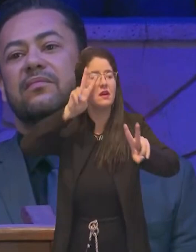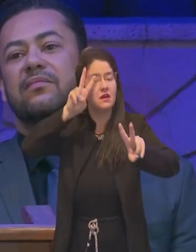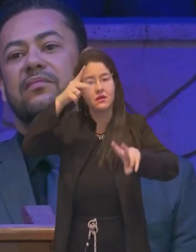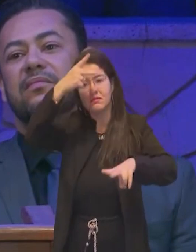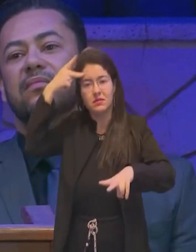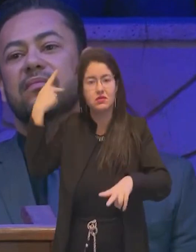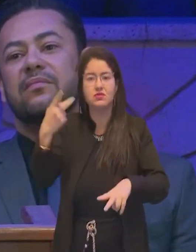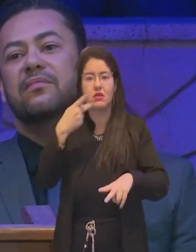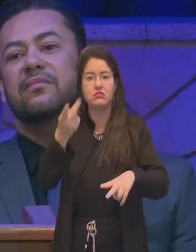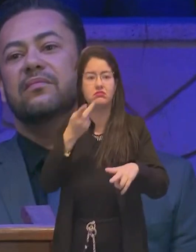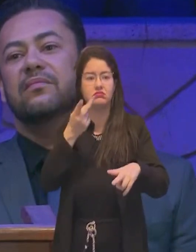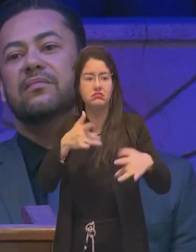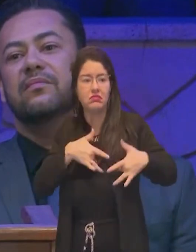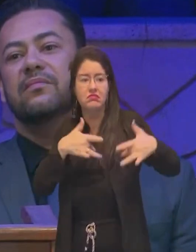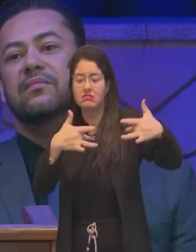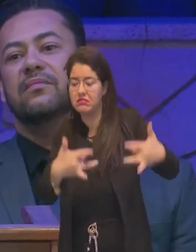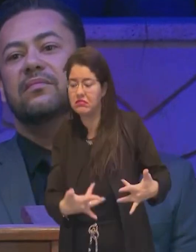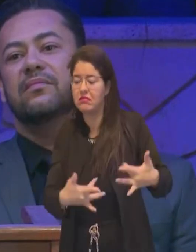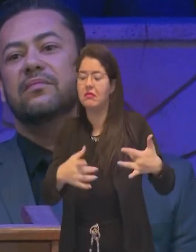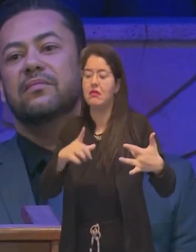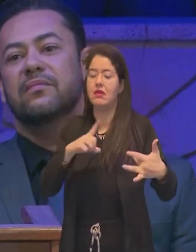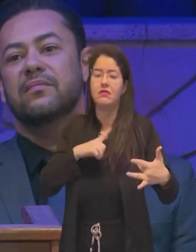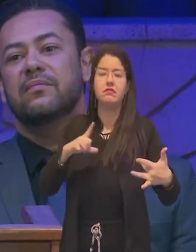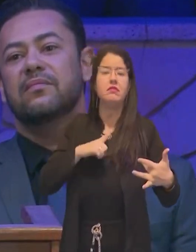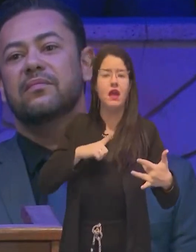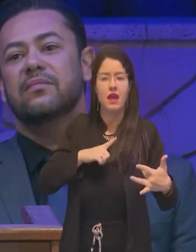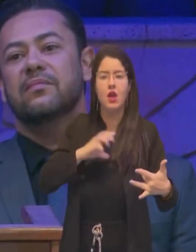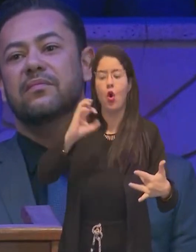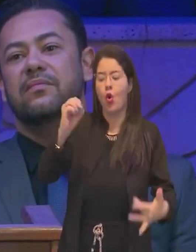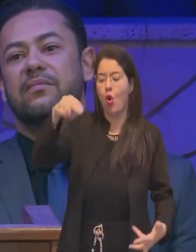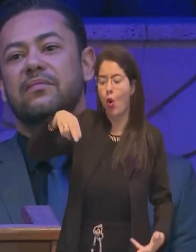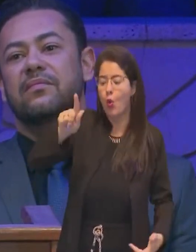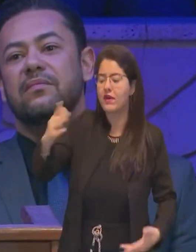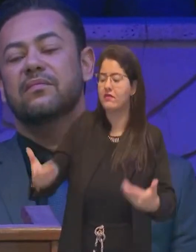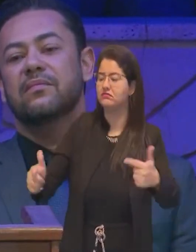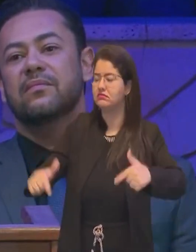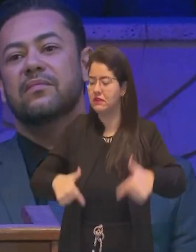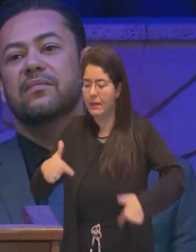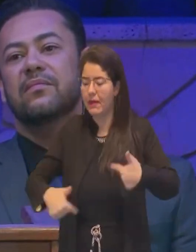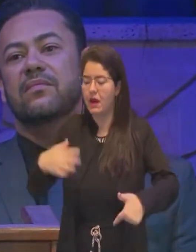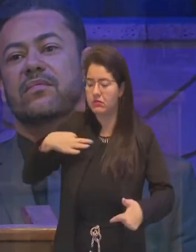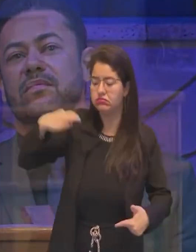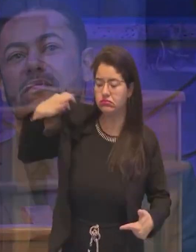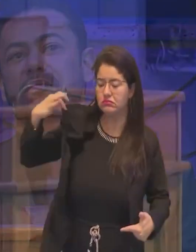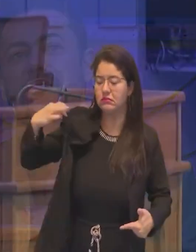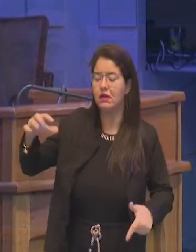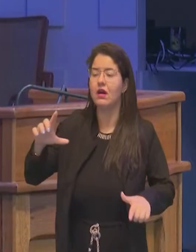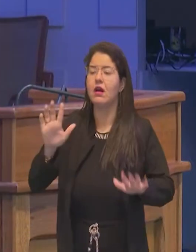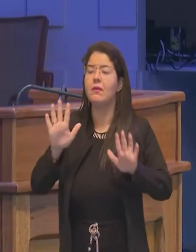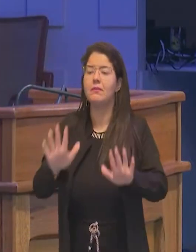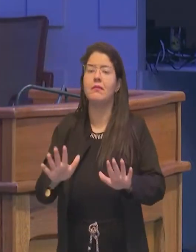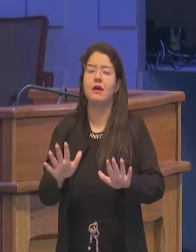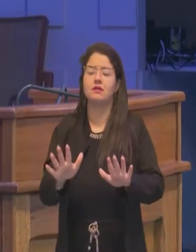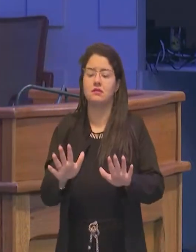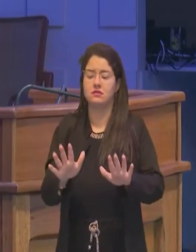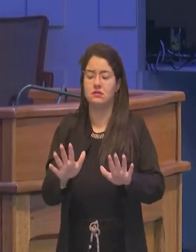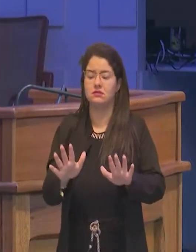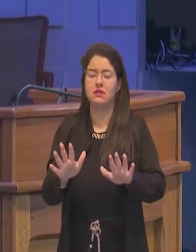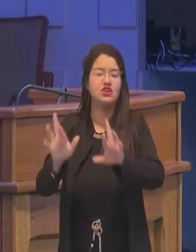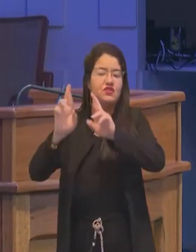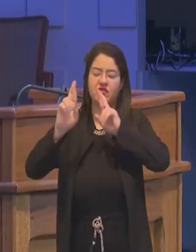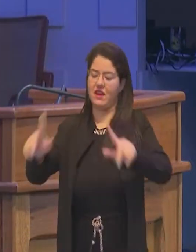boas, muitas ONGs, ações filantrópicas, mas elas são diferentes do que a gente pode